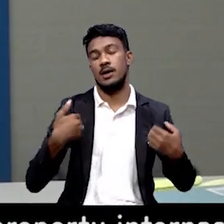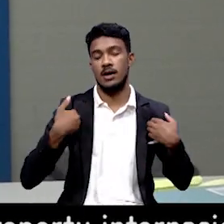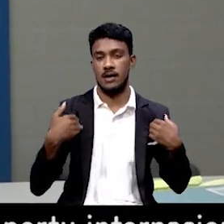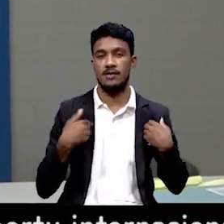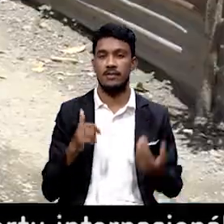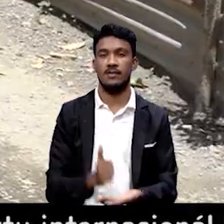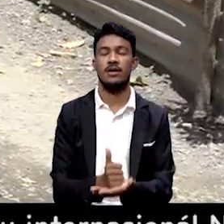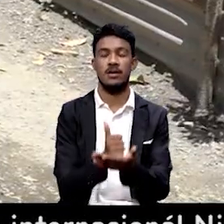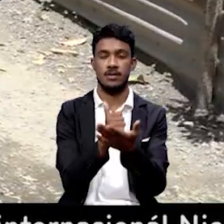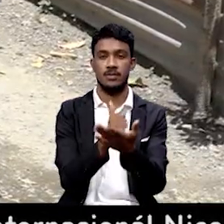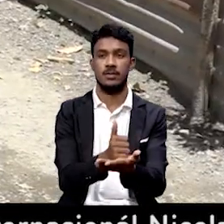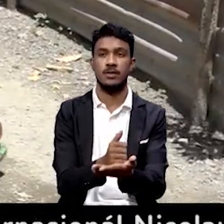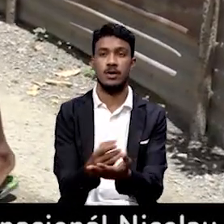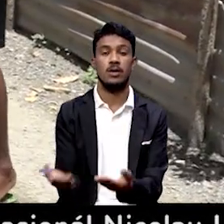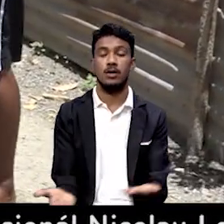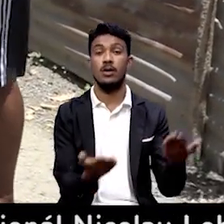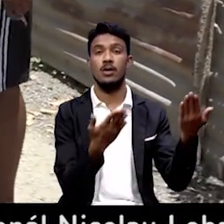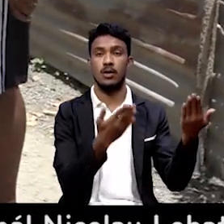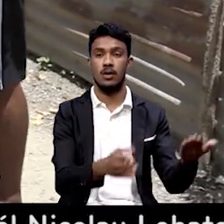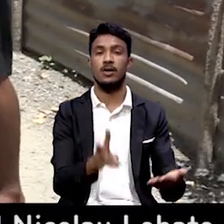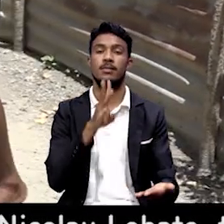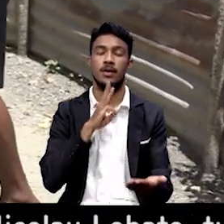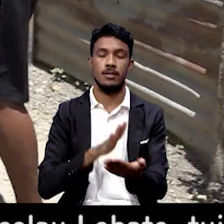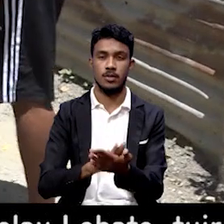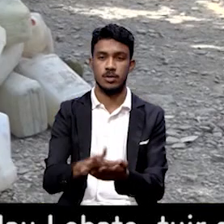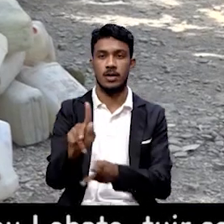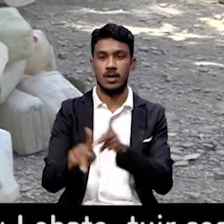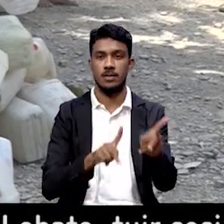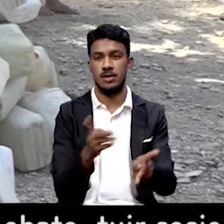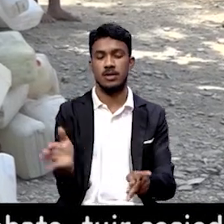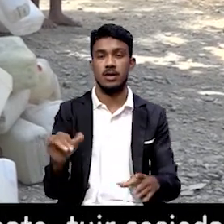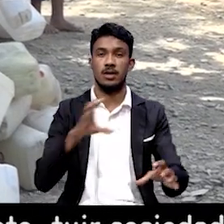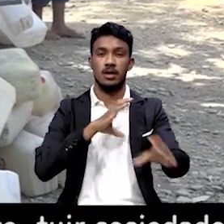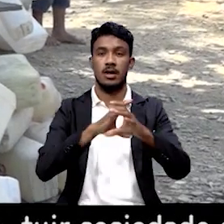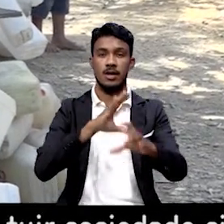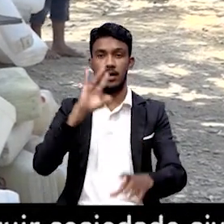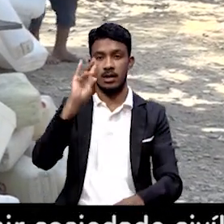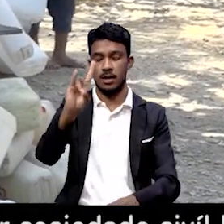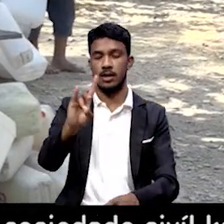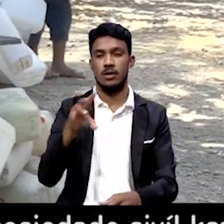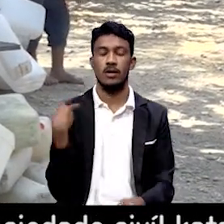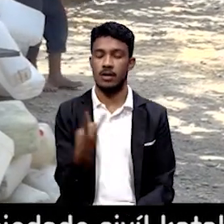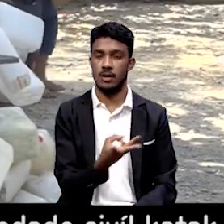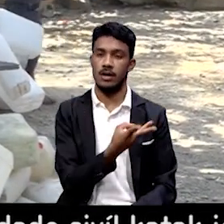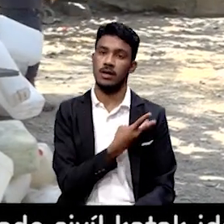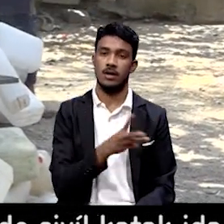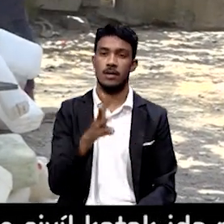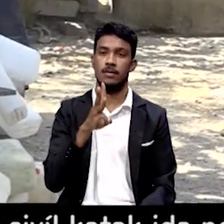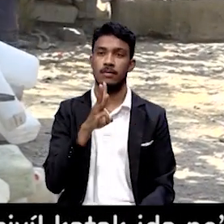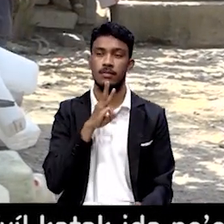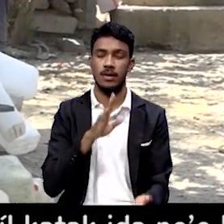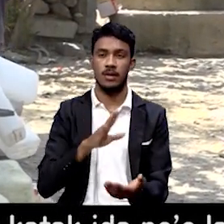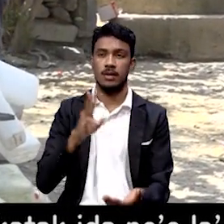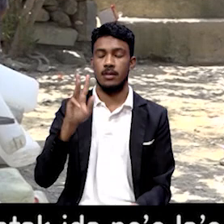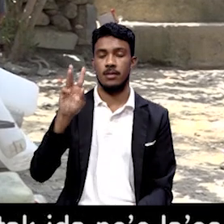apoia tula bemos ba comunidade quase sirnia careta ne hitu ita bemo ita betel ia